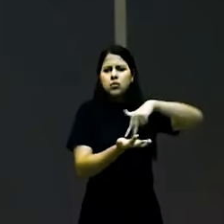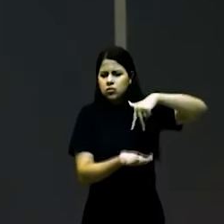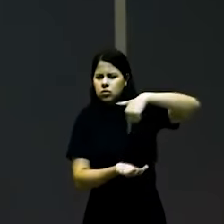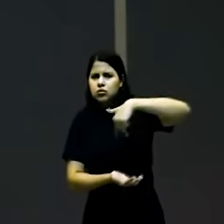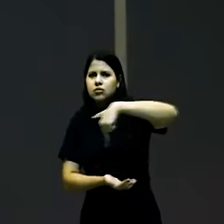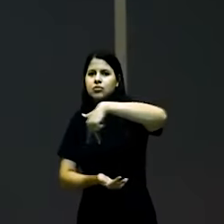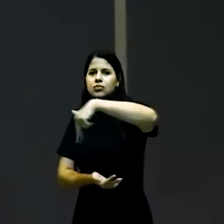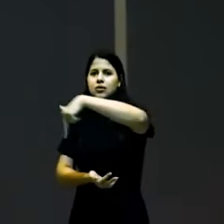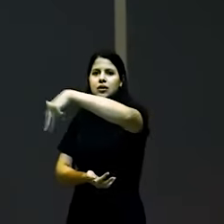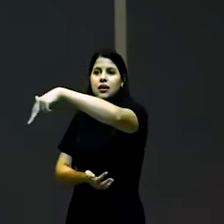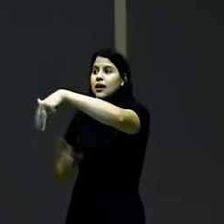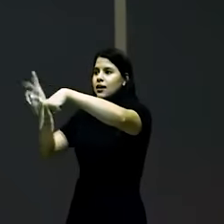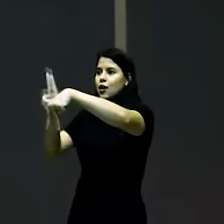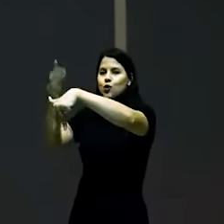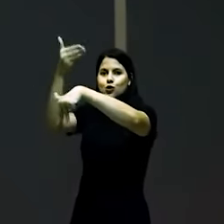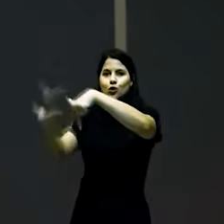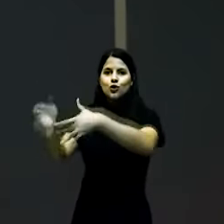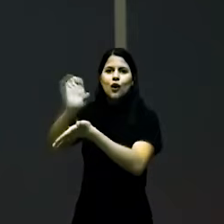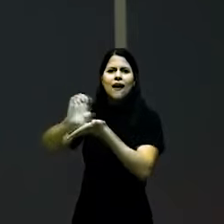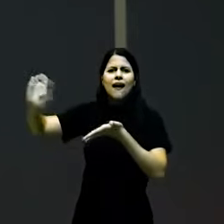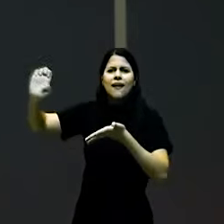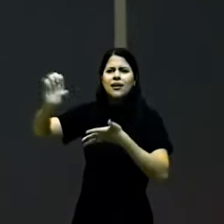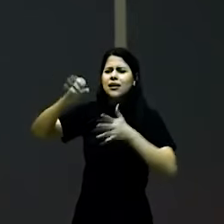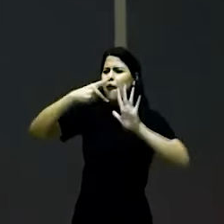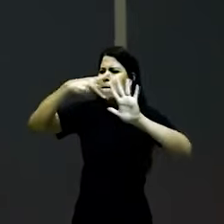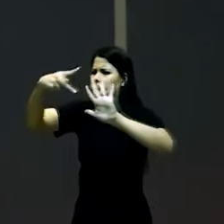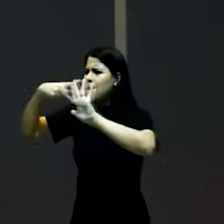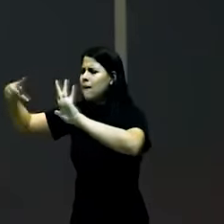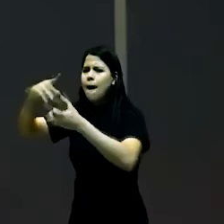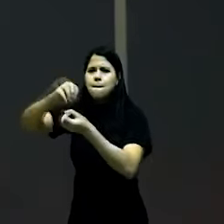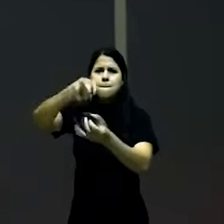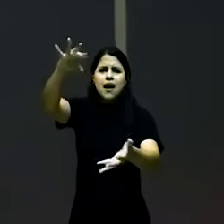e Deus fez coisas lindas ainda na vida de Elias.